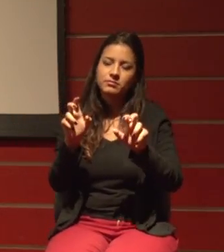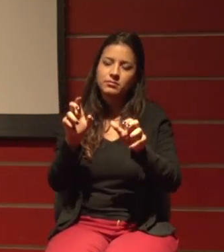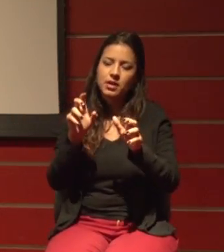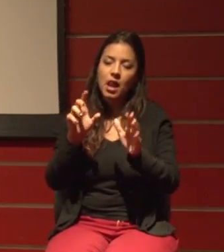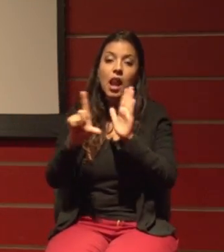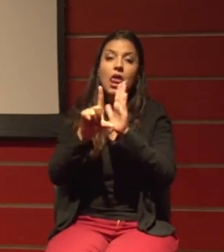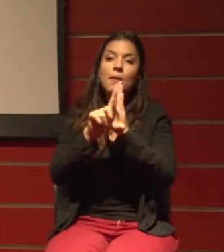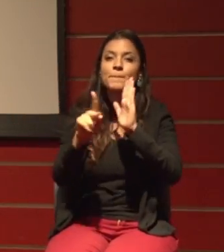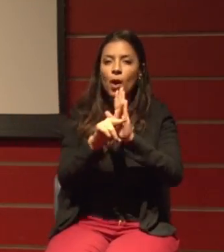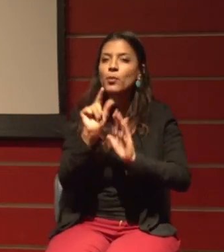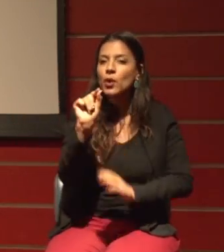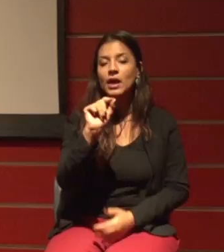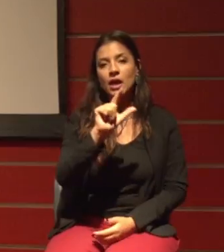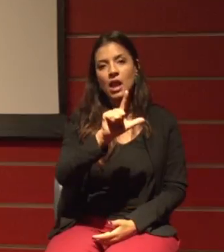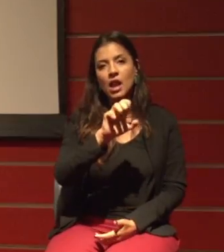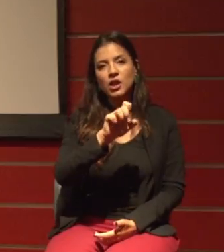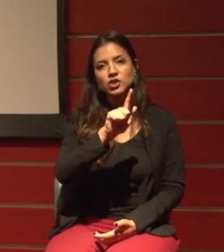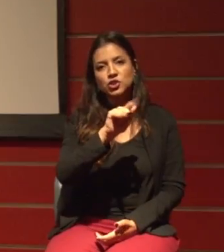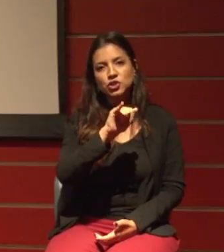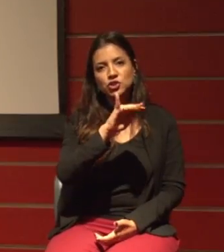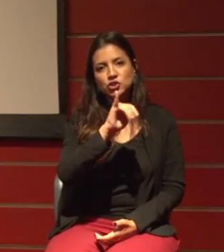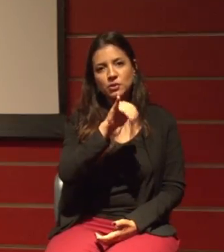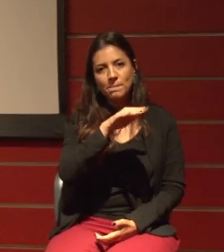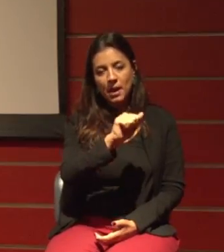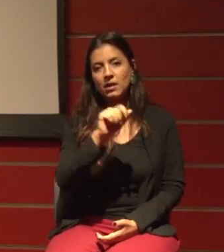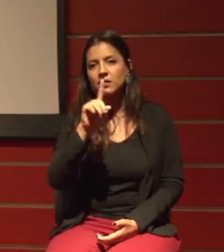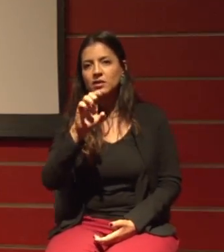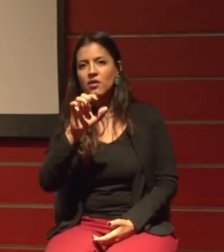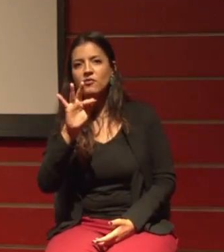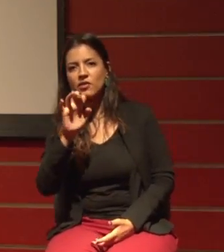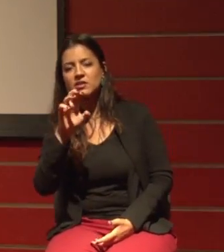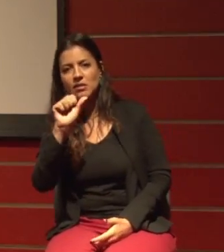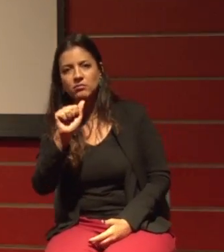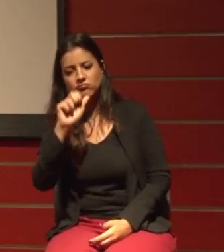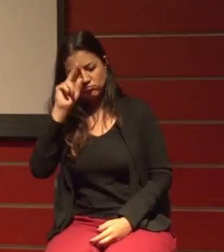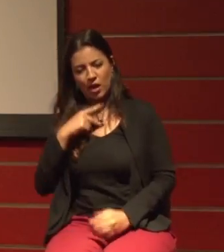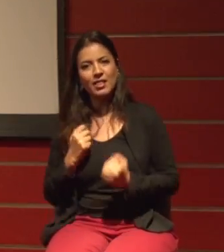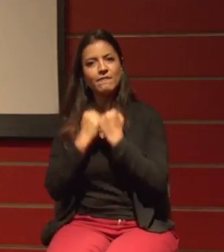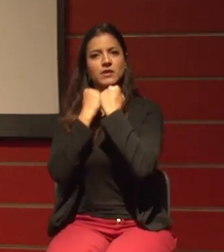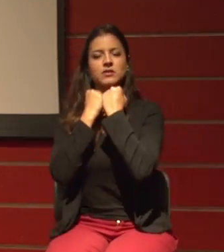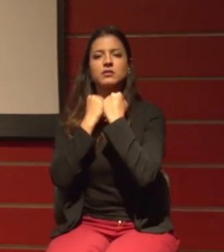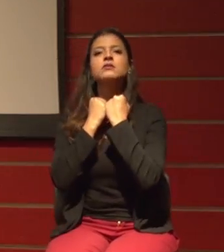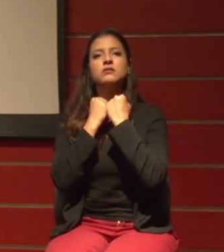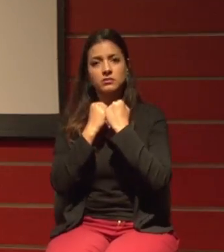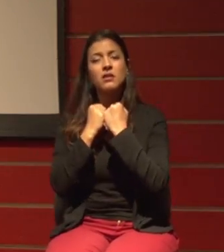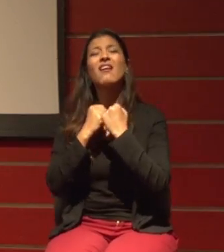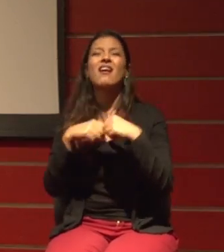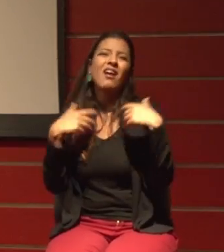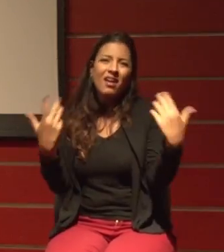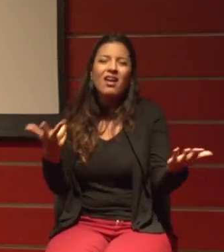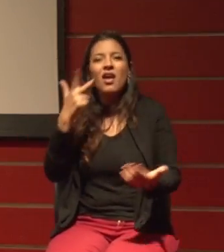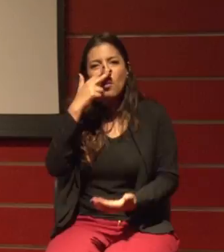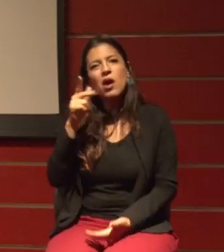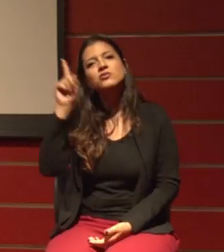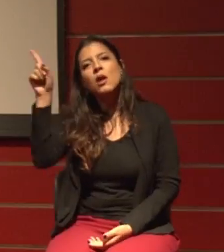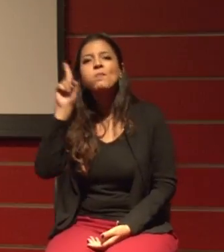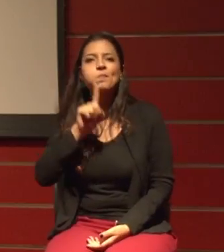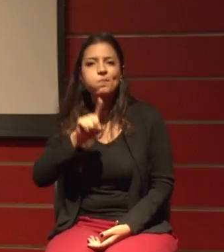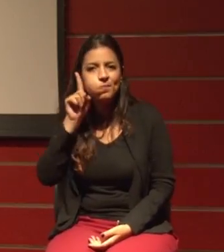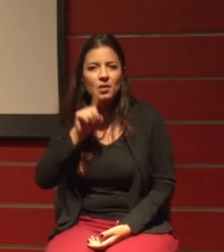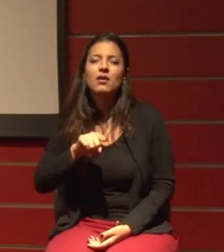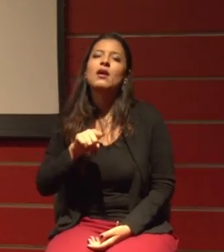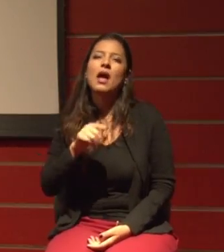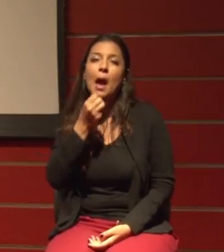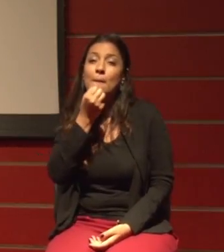né Eh de que fala né ou seja eh eu acho que faz sucesso nos Estados Unidos um